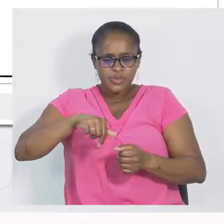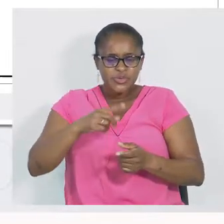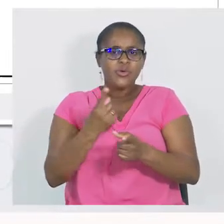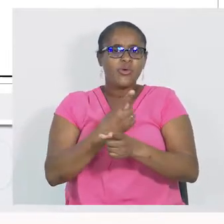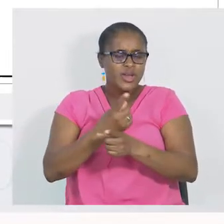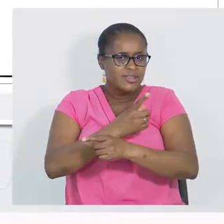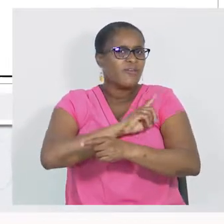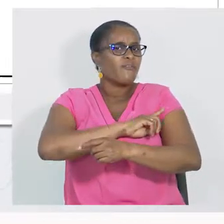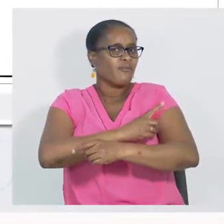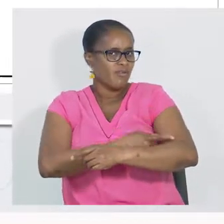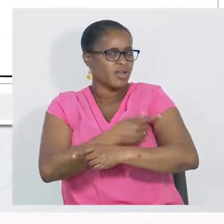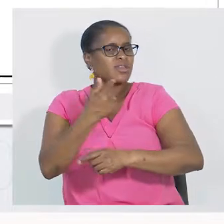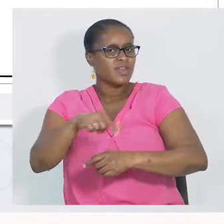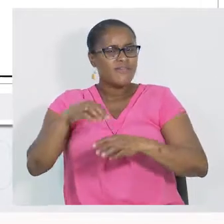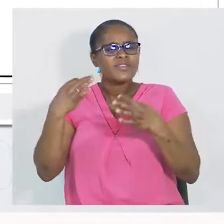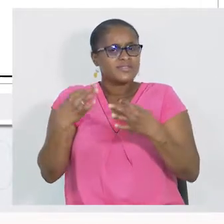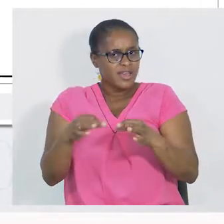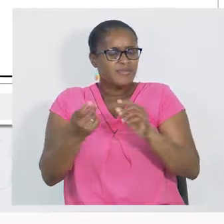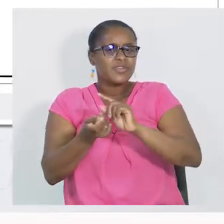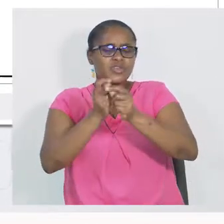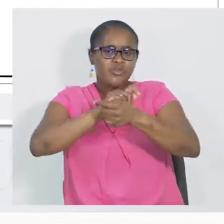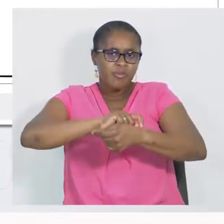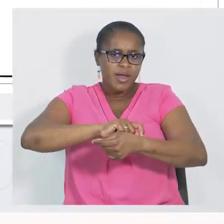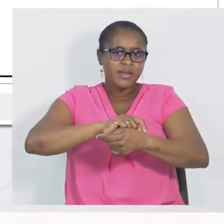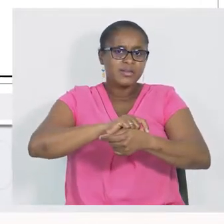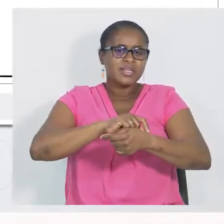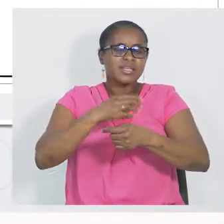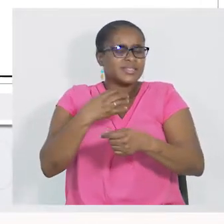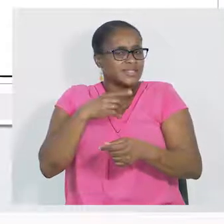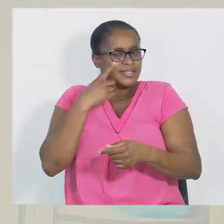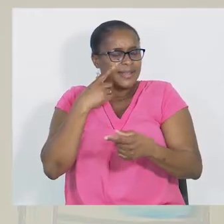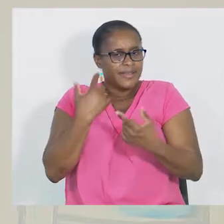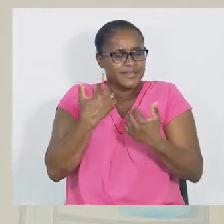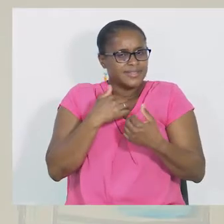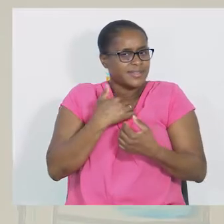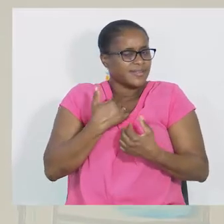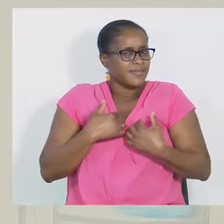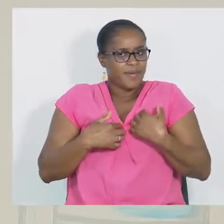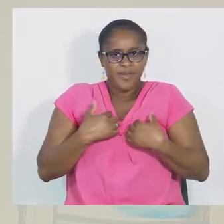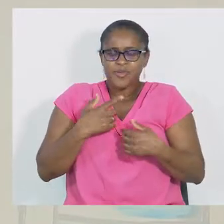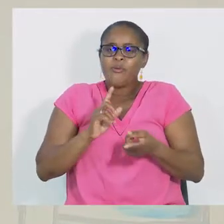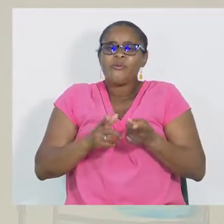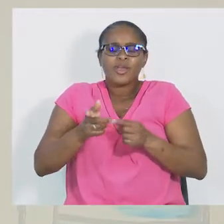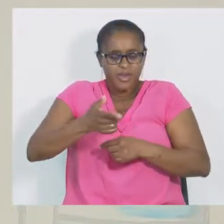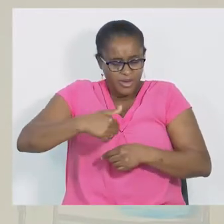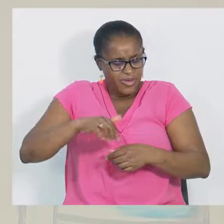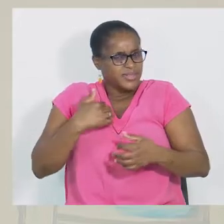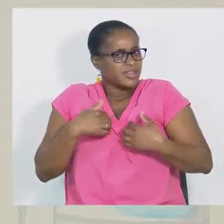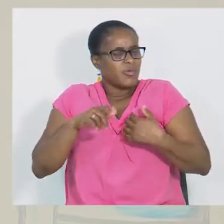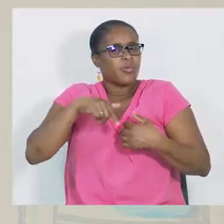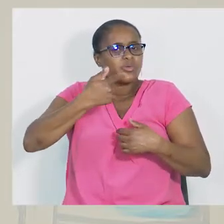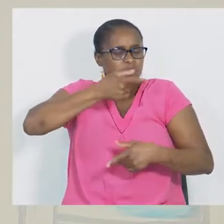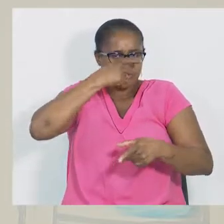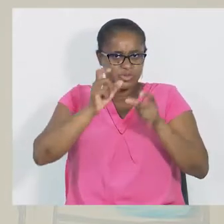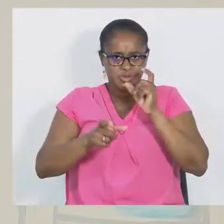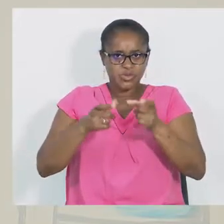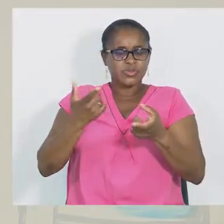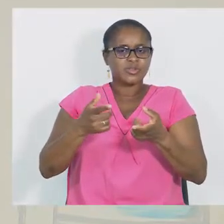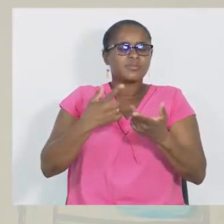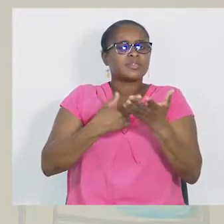nessas situações. Bem, para a situação do narrador, penso que é porque ele também se